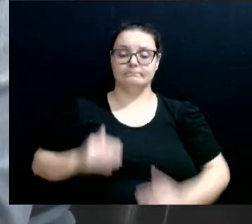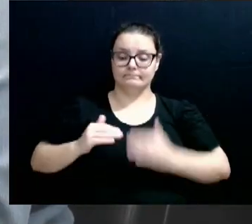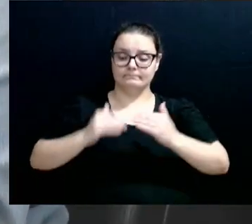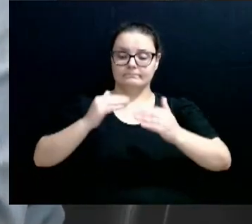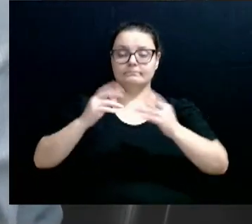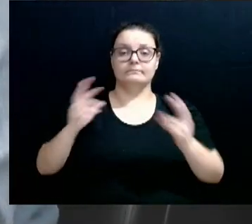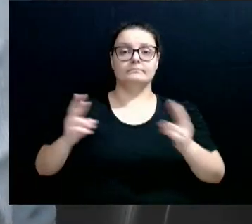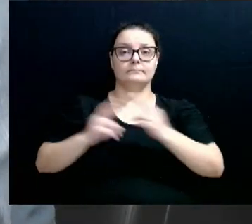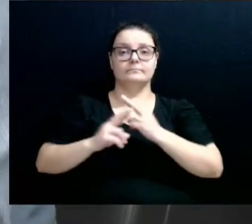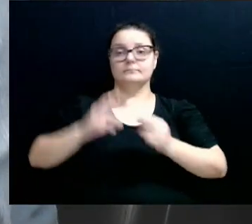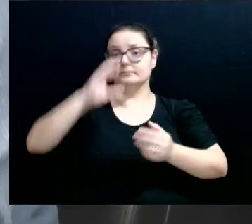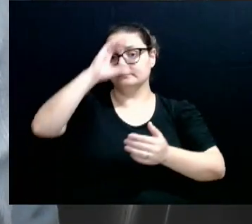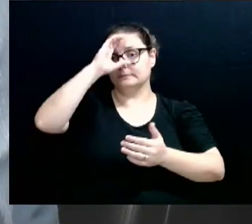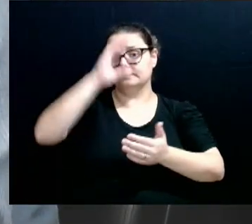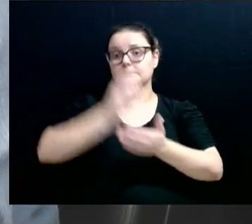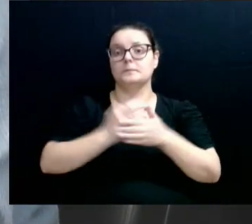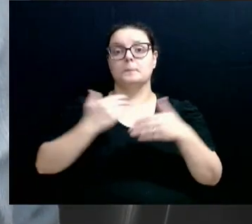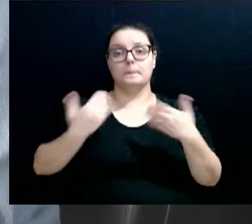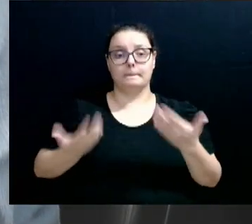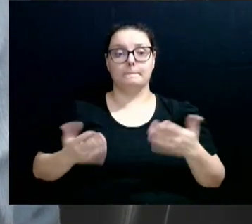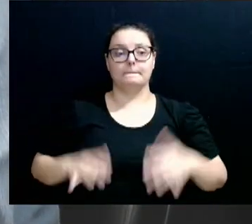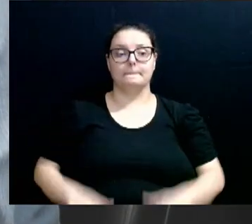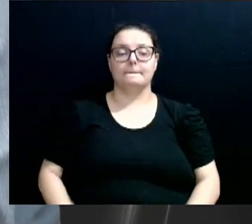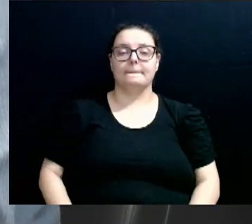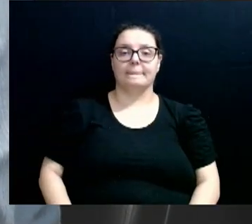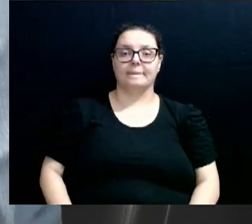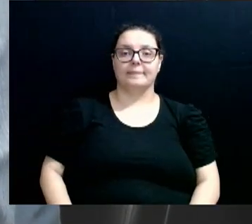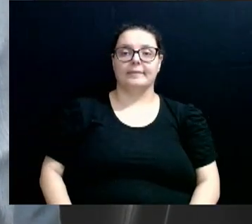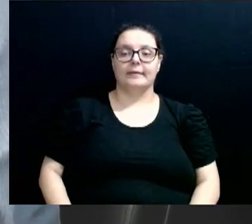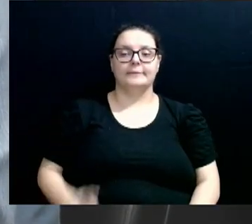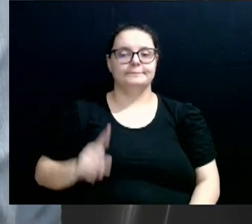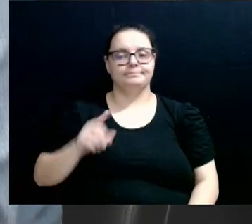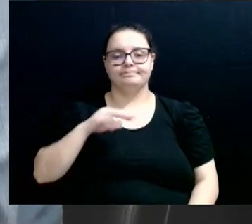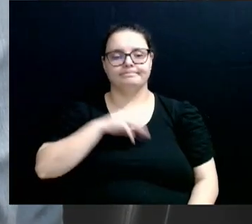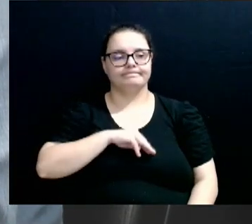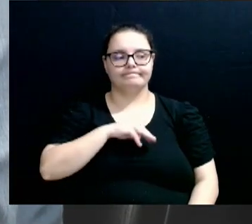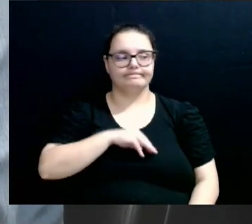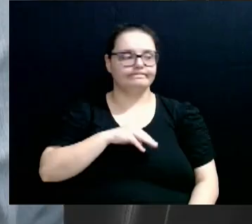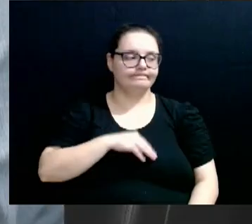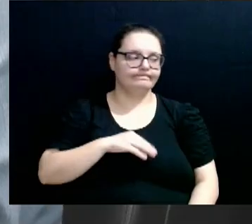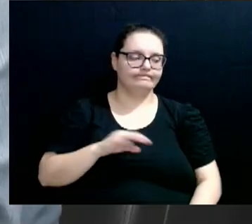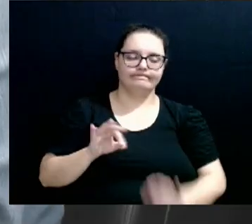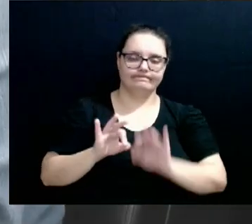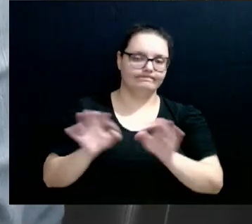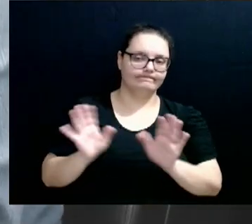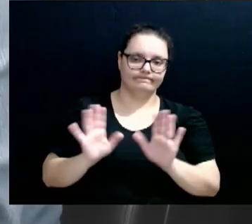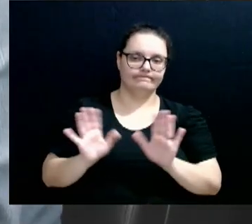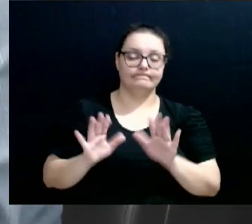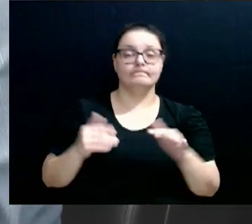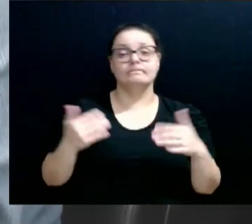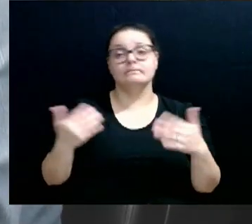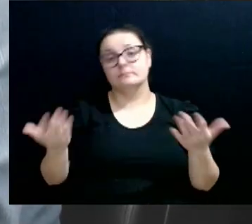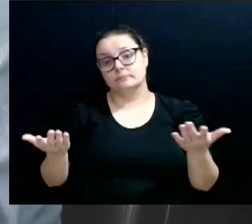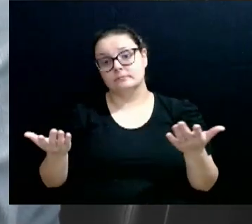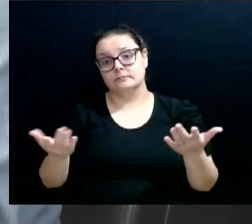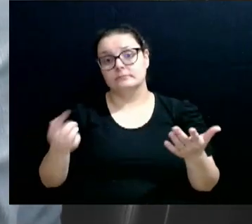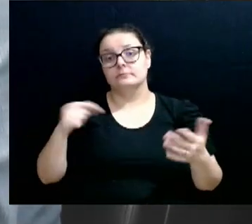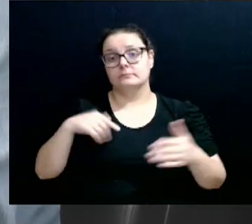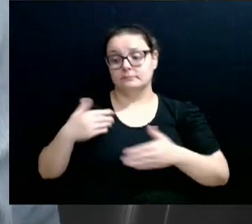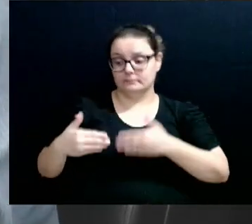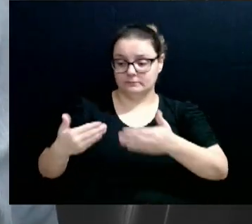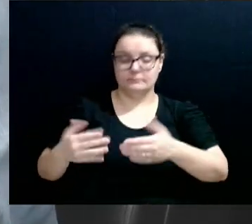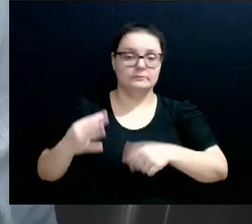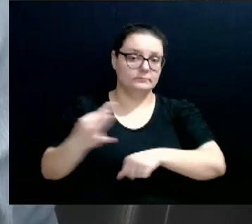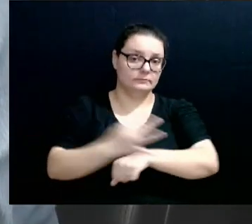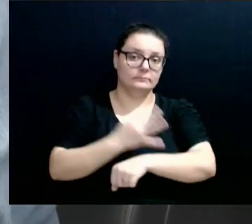confiança. Então, não é uma tarefa muito simples, mas enfim, esse também é um processo de resistência do próprio